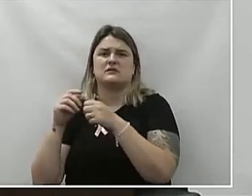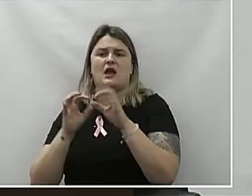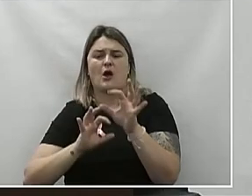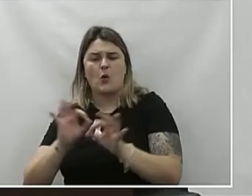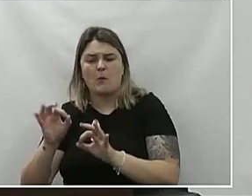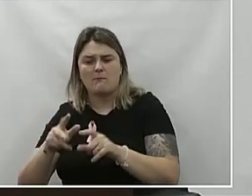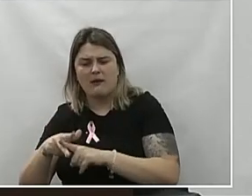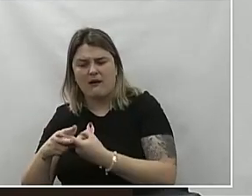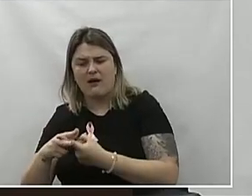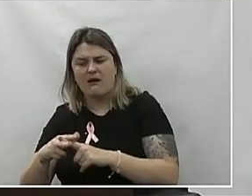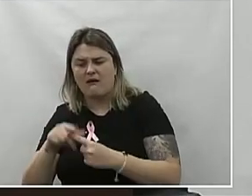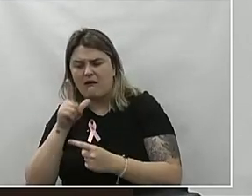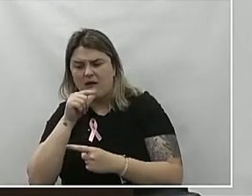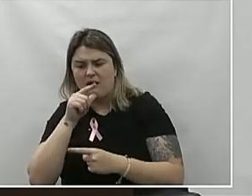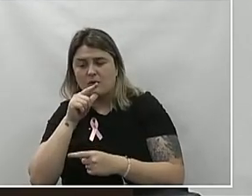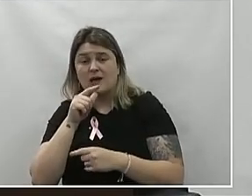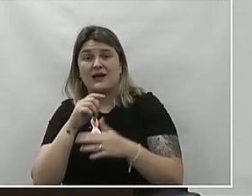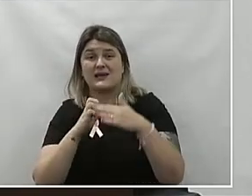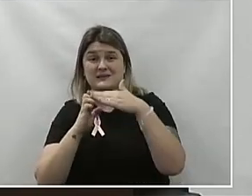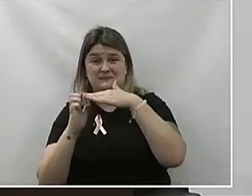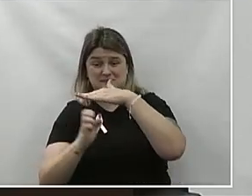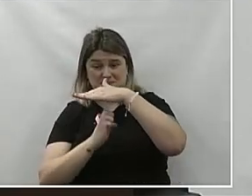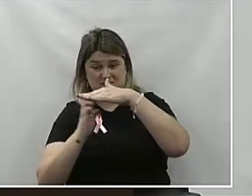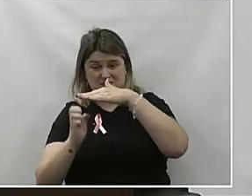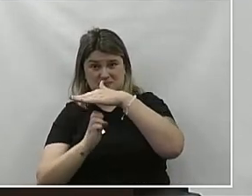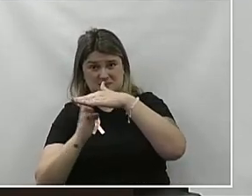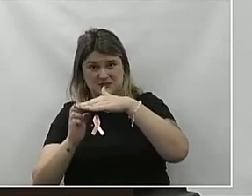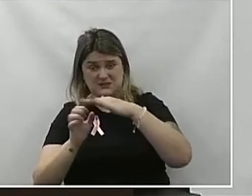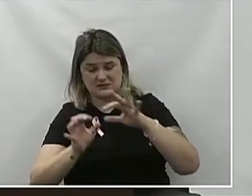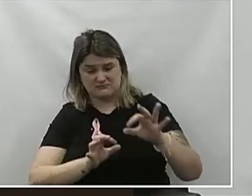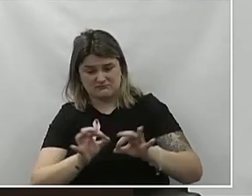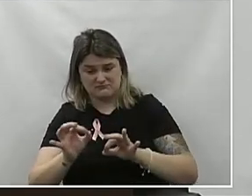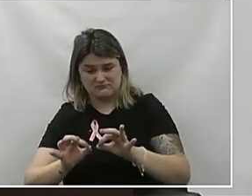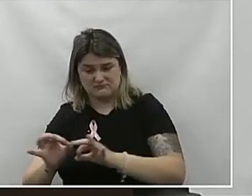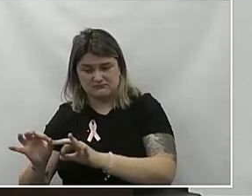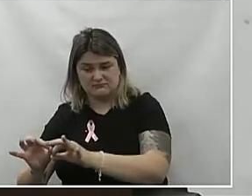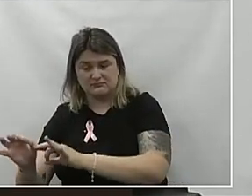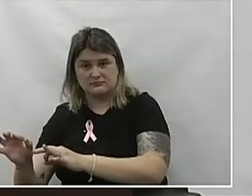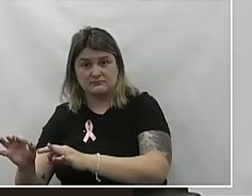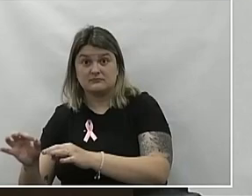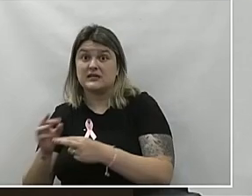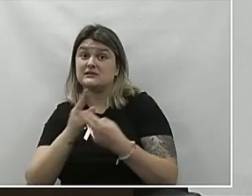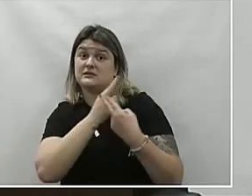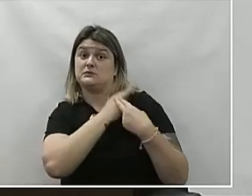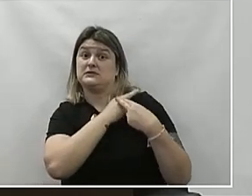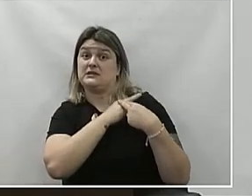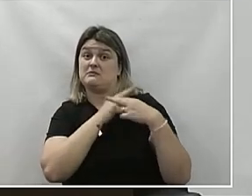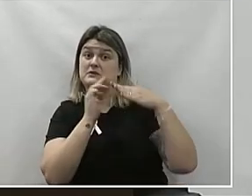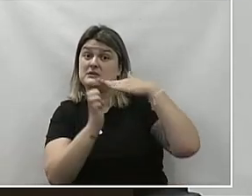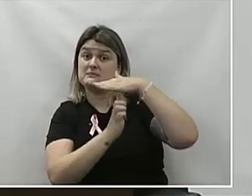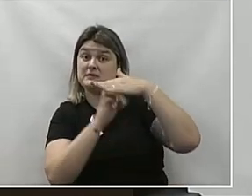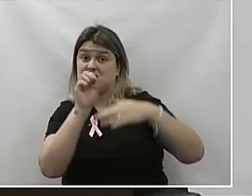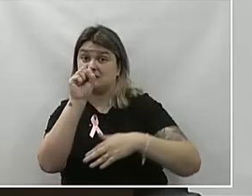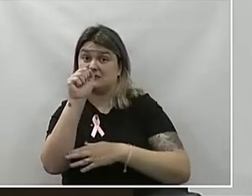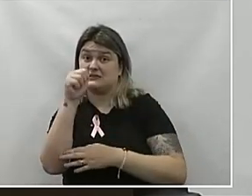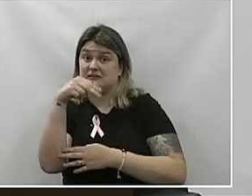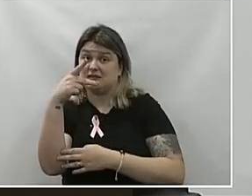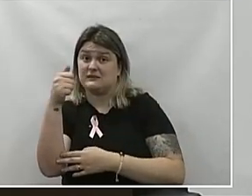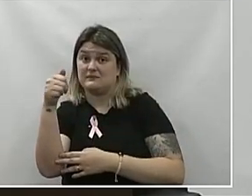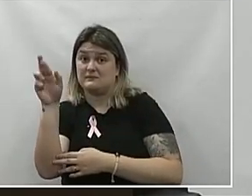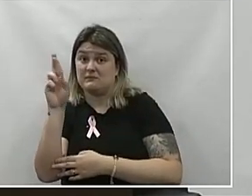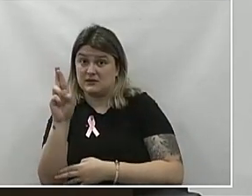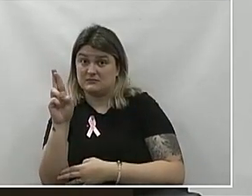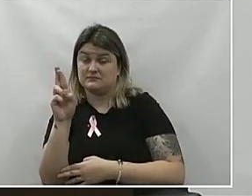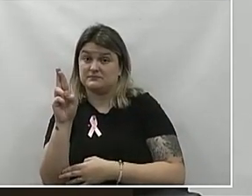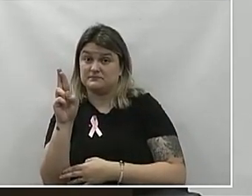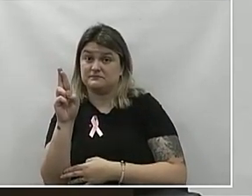a empresa que presta serviço para Sanepar mas a responsabilidade era Sanepar porque ela a